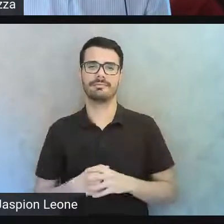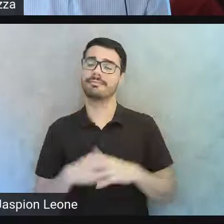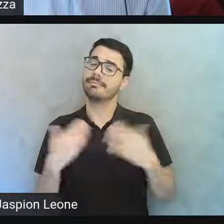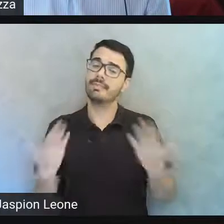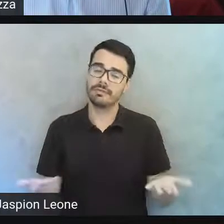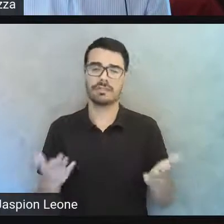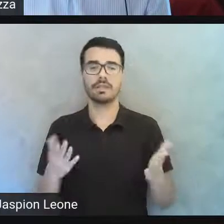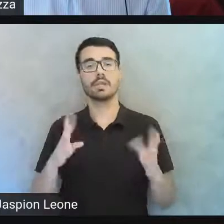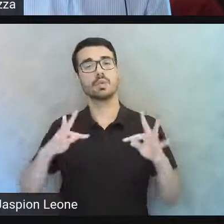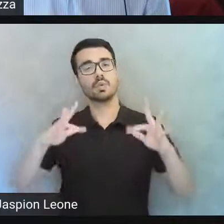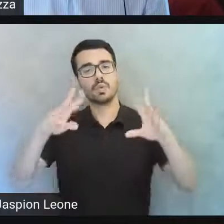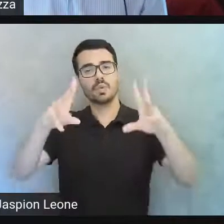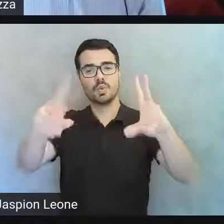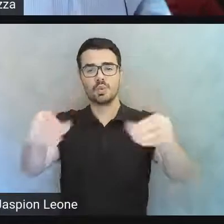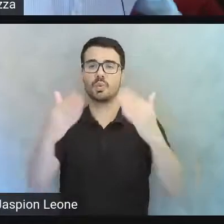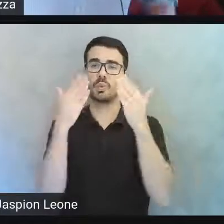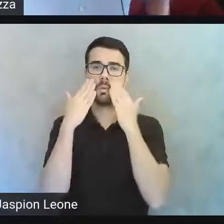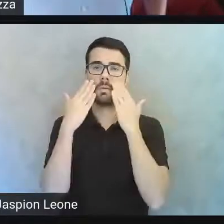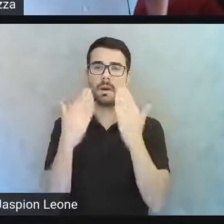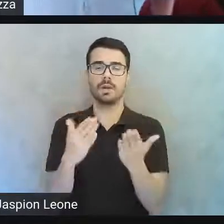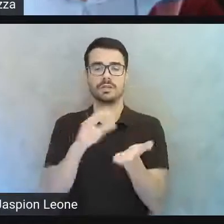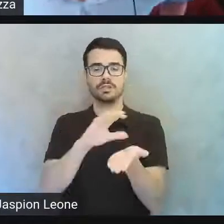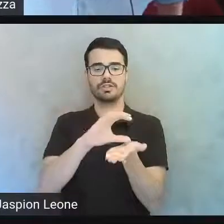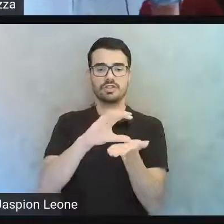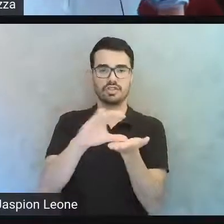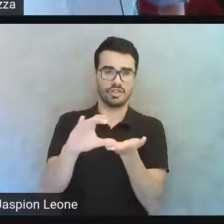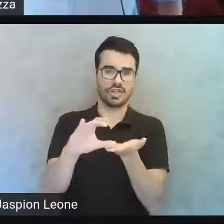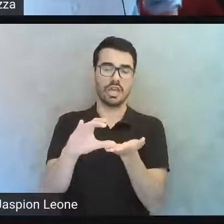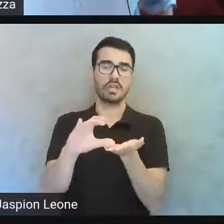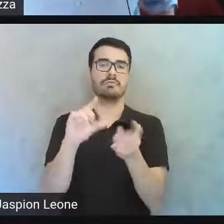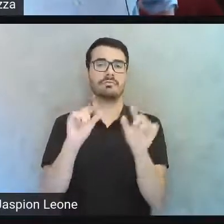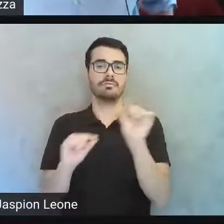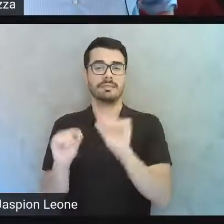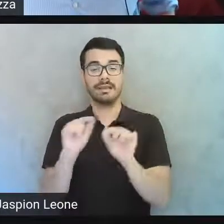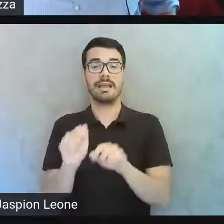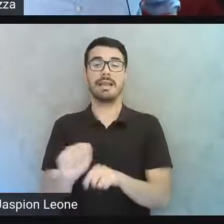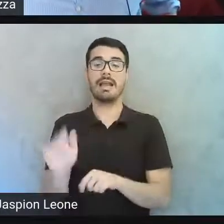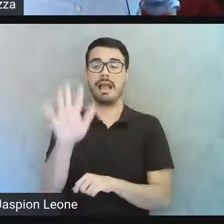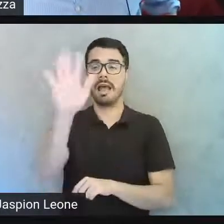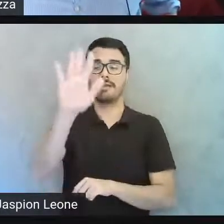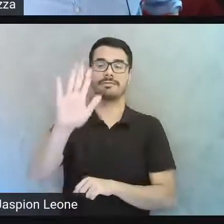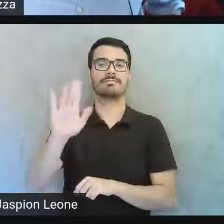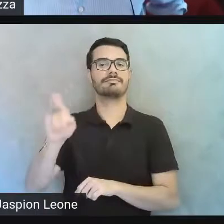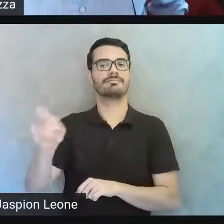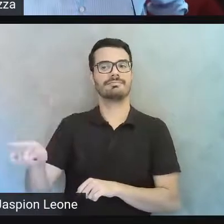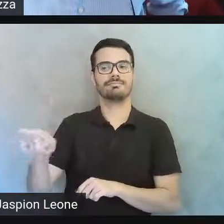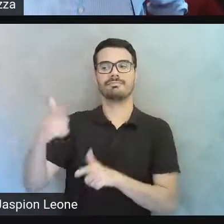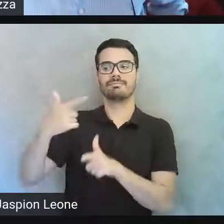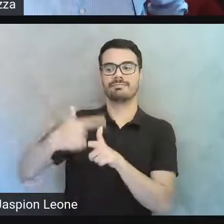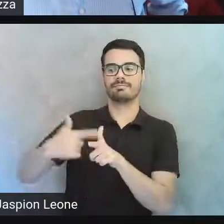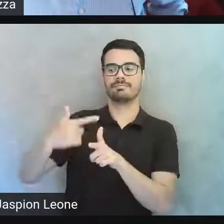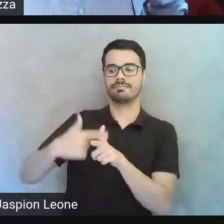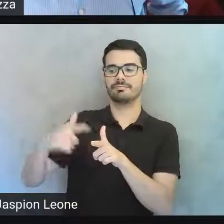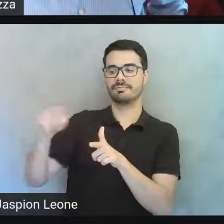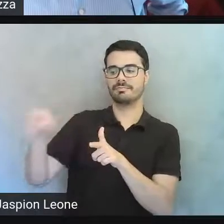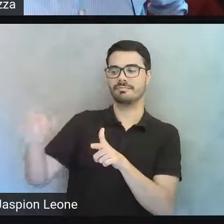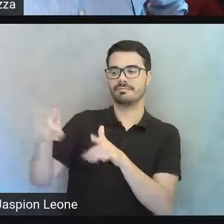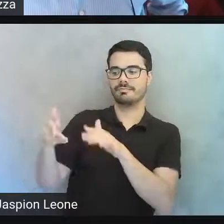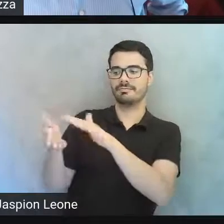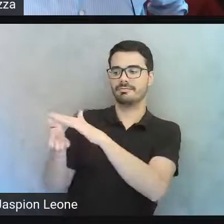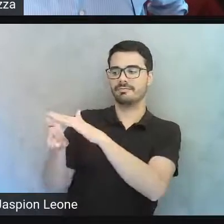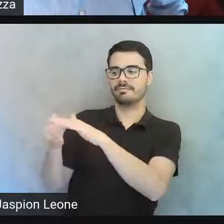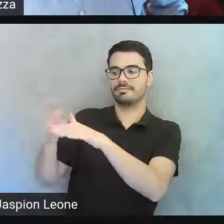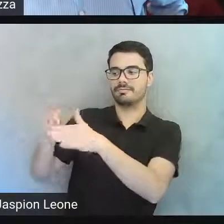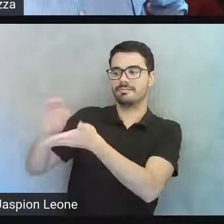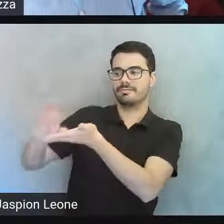Enfim, tudo indica que, portanto, o recurso a bots e tudo mais, que é caro, está no Caixa 2. Até porque é difícil vincular esses recursos com